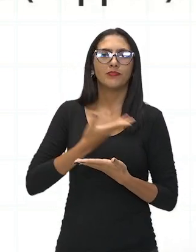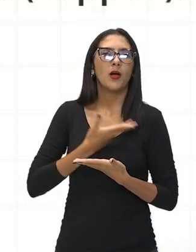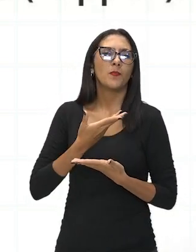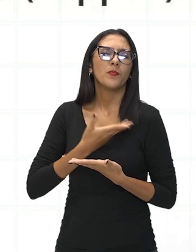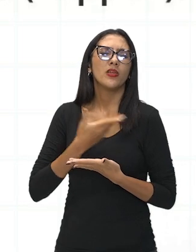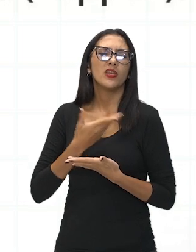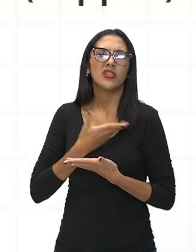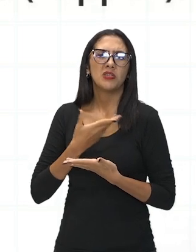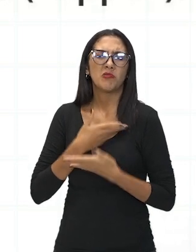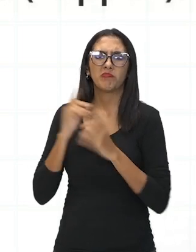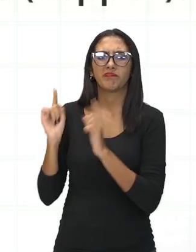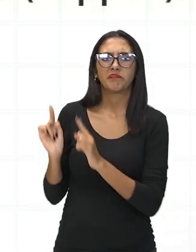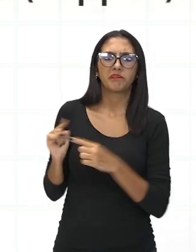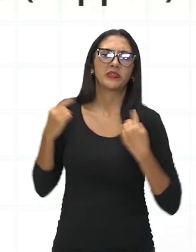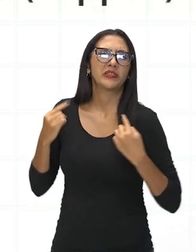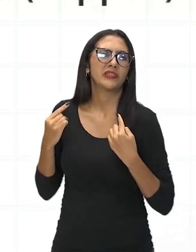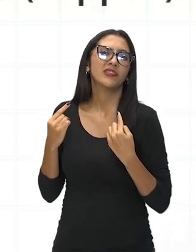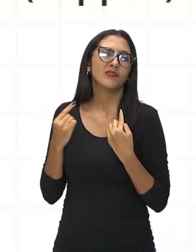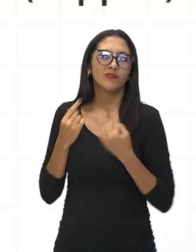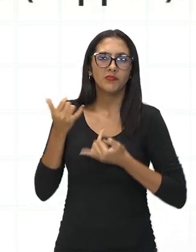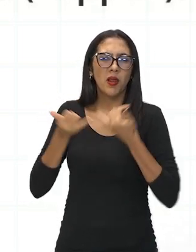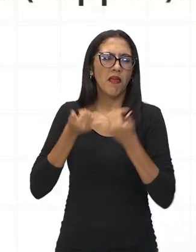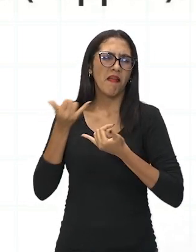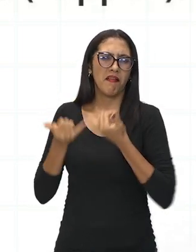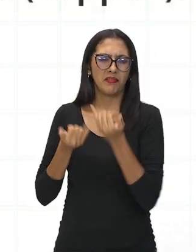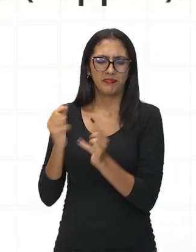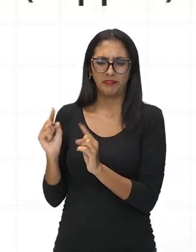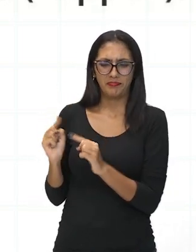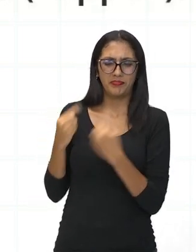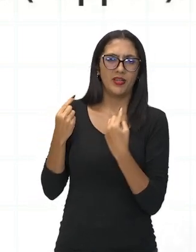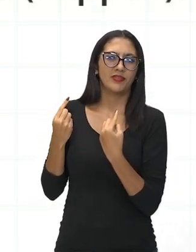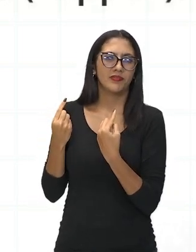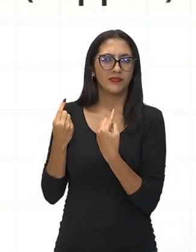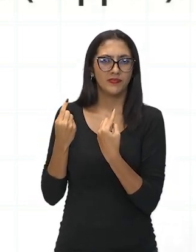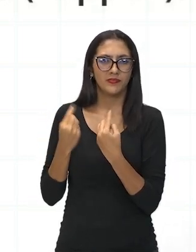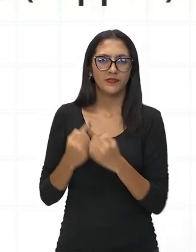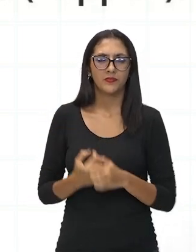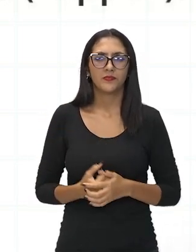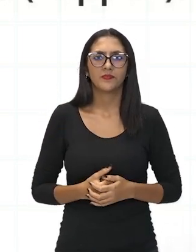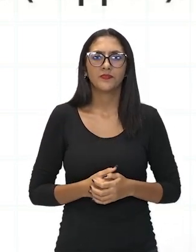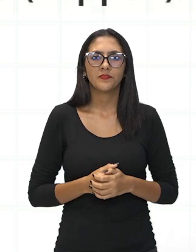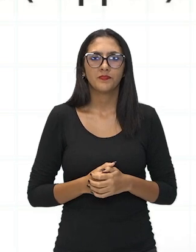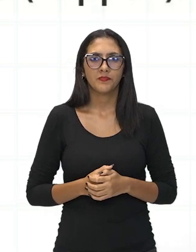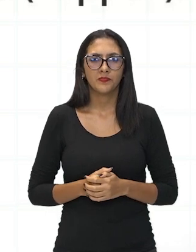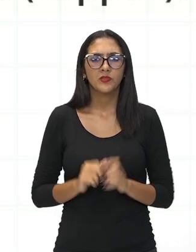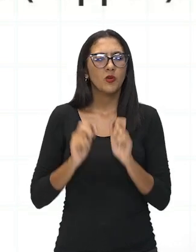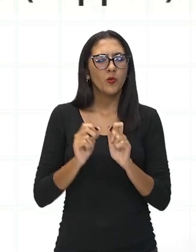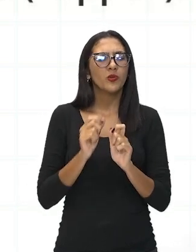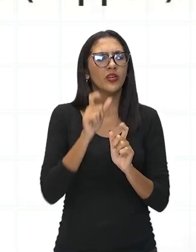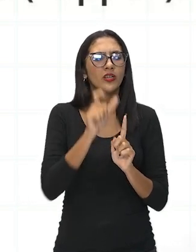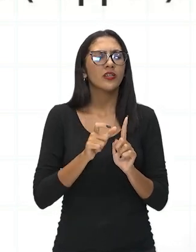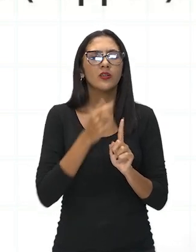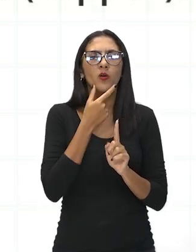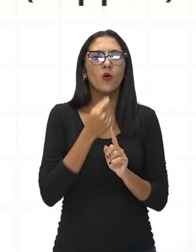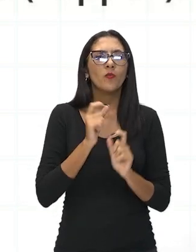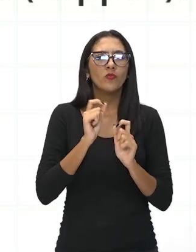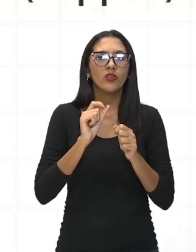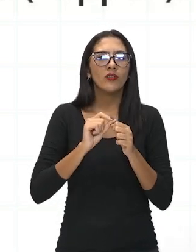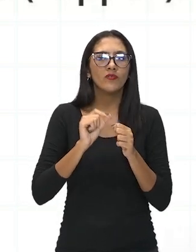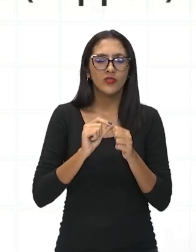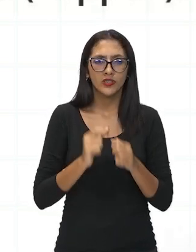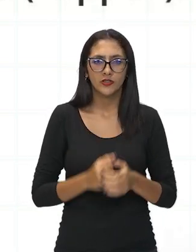uma dor repentina. Ah, meus amigos estão me tirando aqui, certo? O que ele fez? Temos o